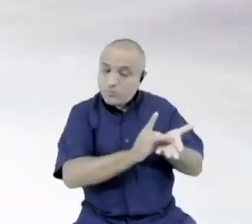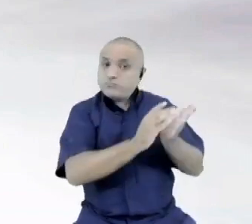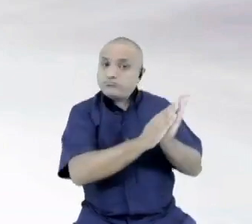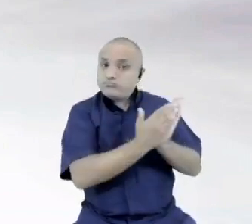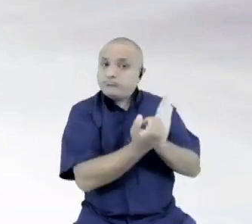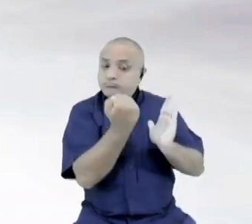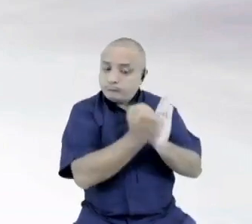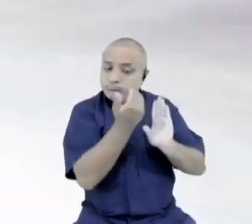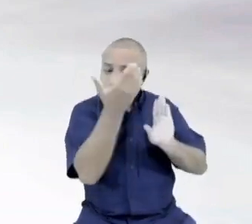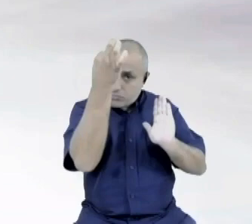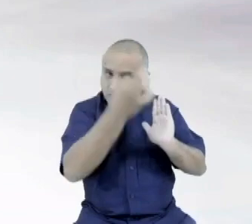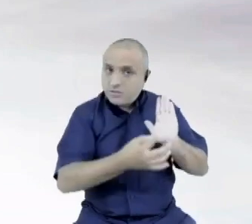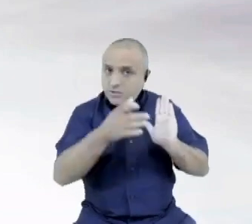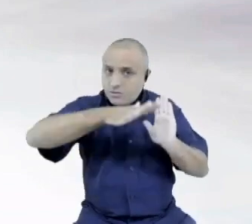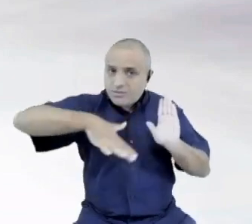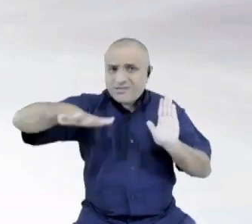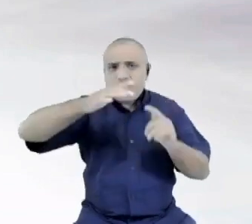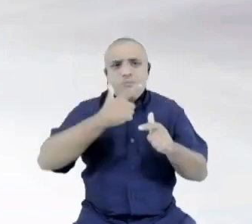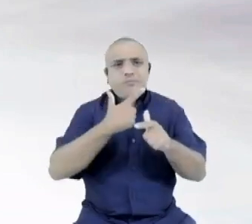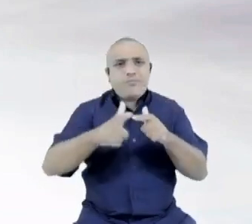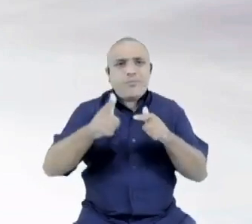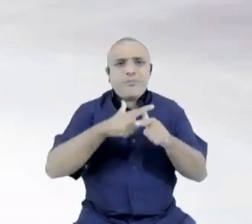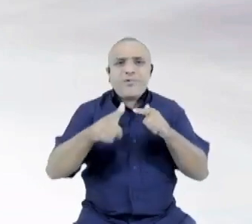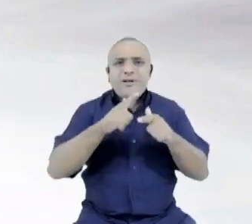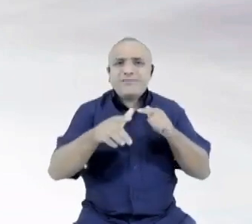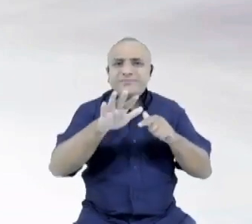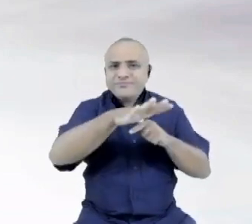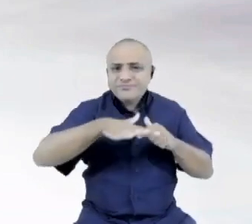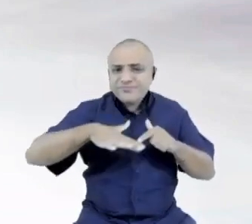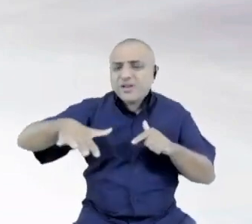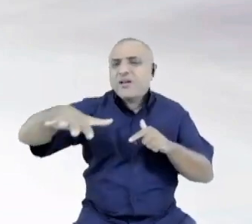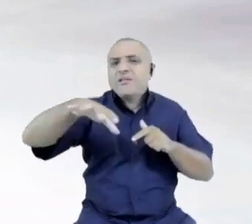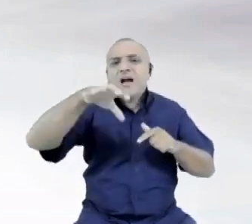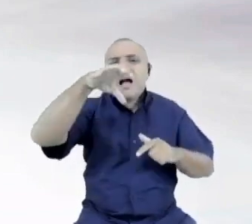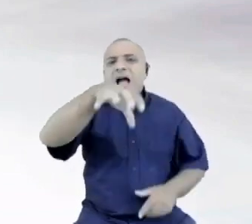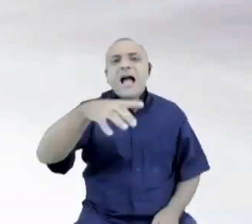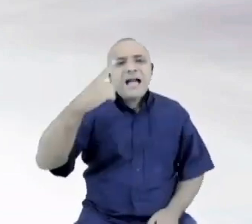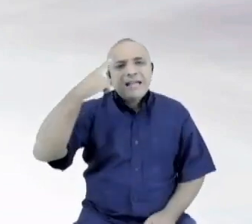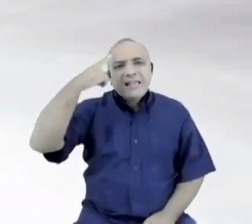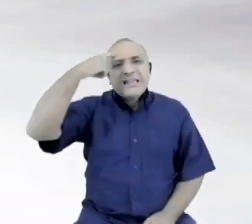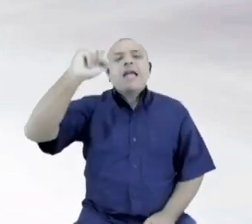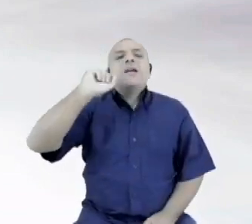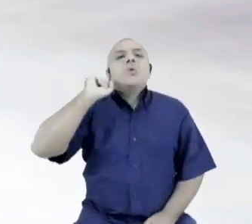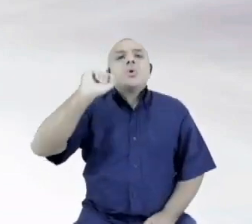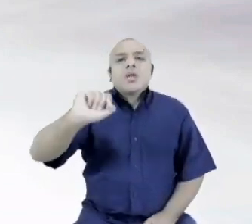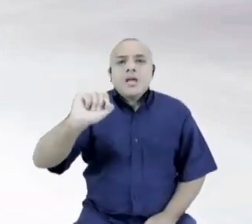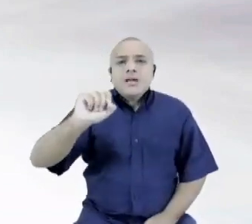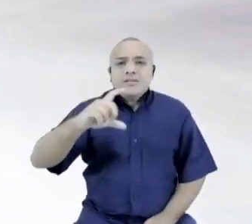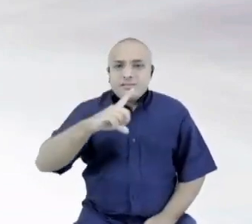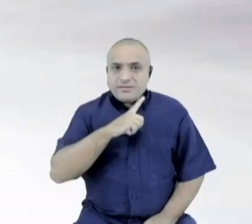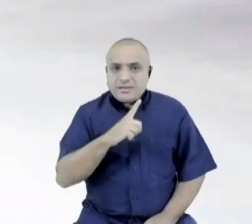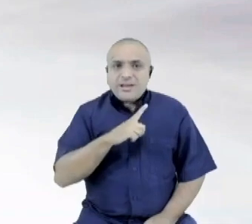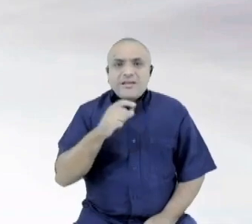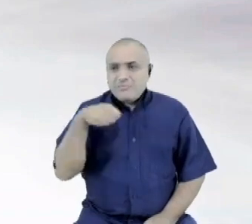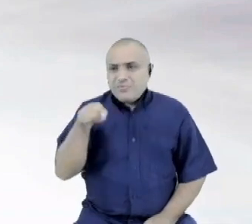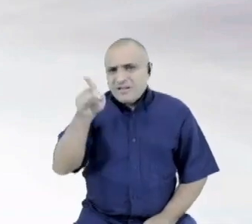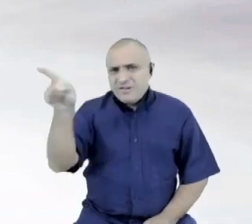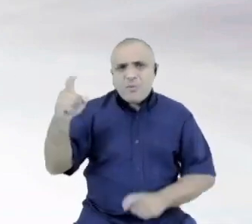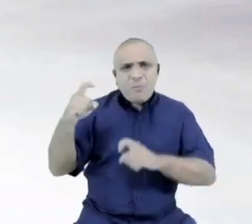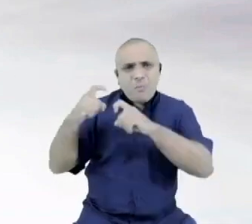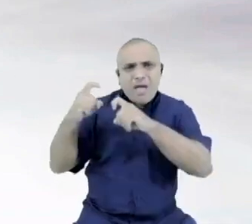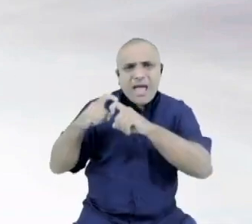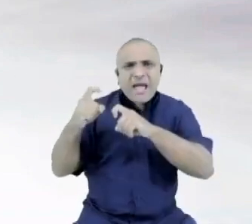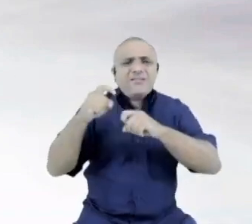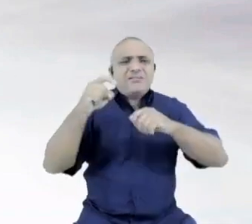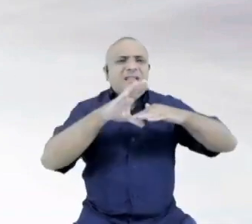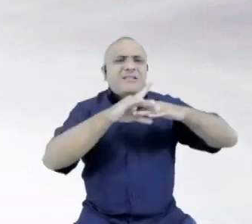problema grande que é em relação à reserva de mercado, né? Essa ideia de que tem que ser do médico, tem que ser do